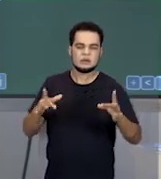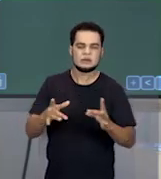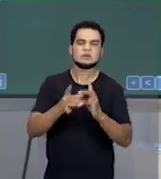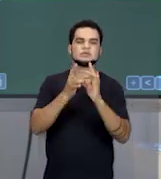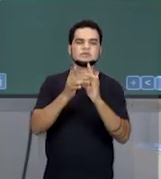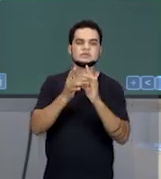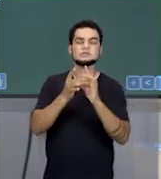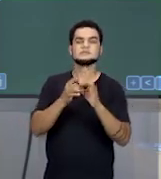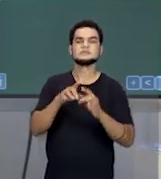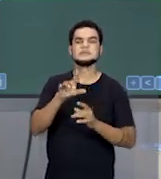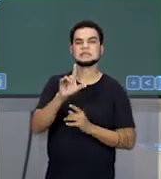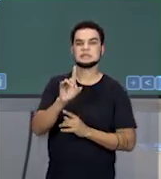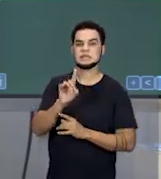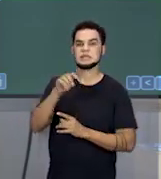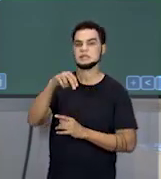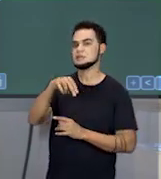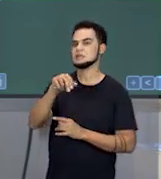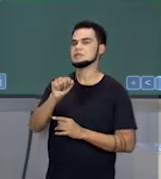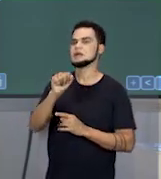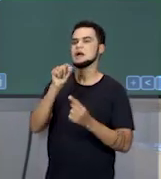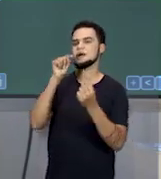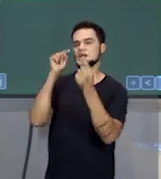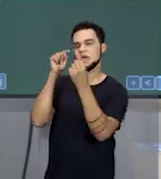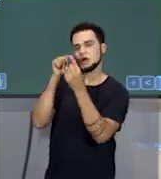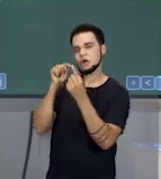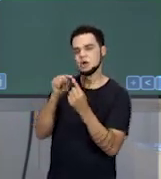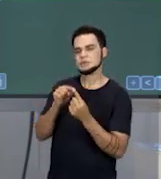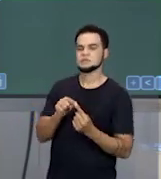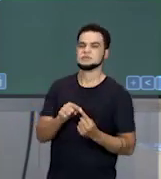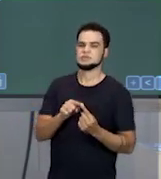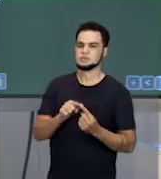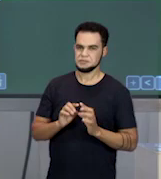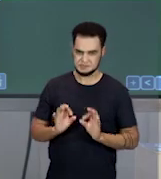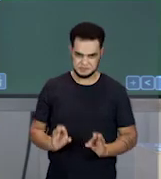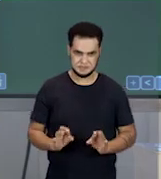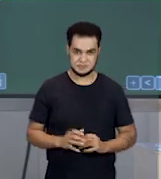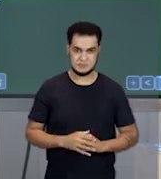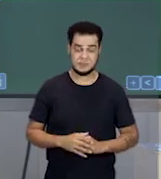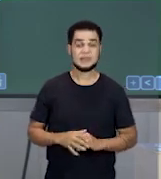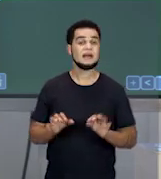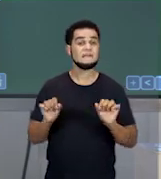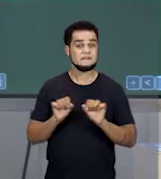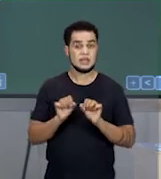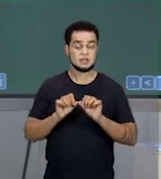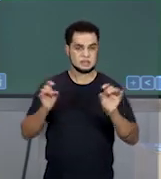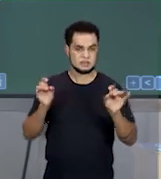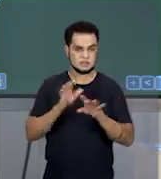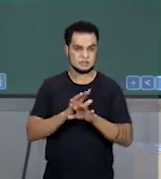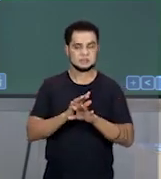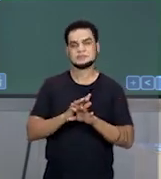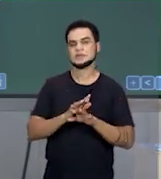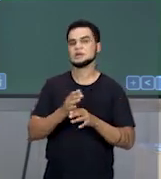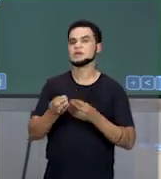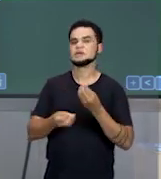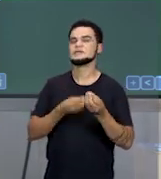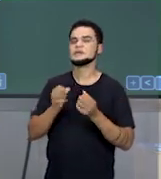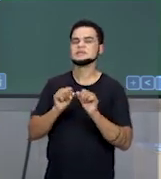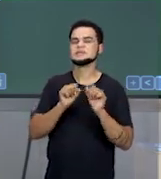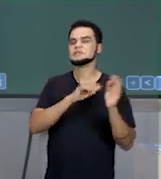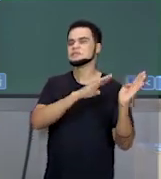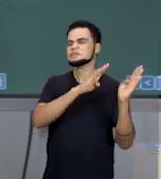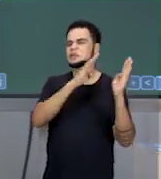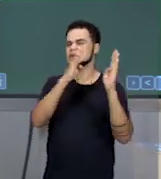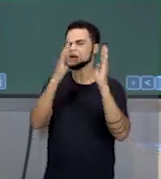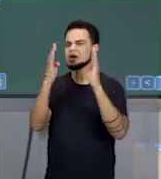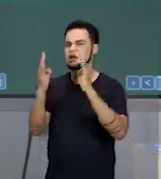o DNA recombinante, correto? Feito isso, então, através de um processo que nós